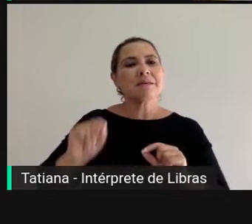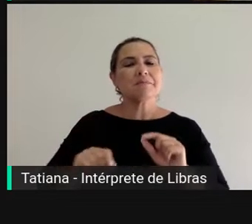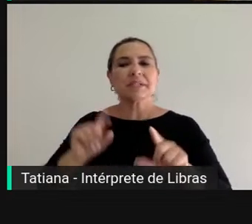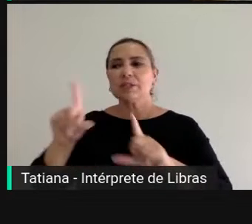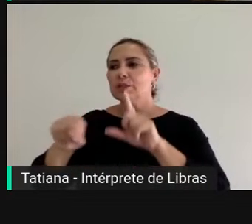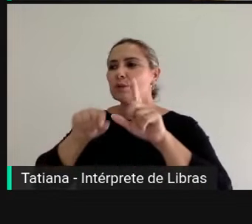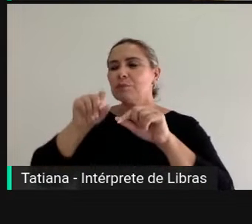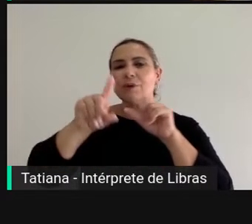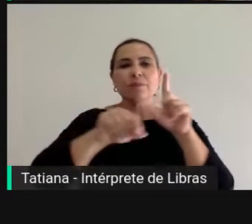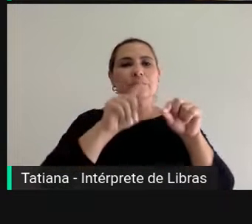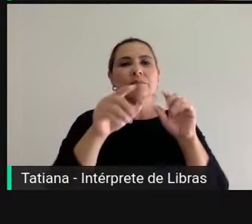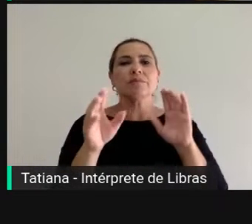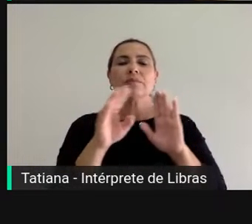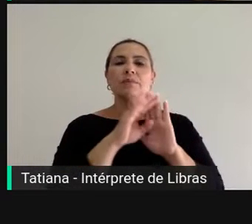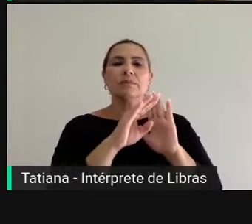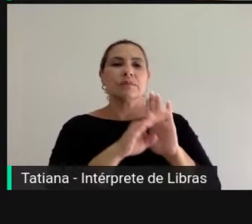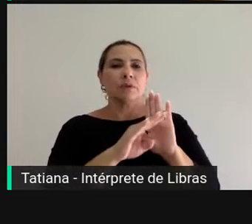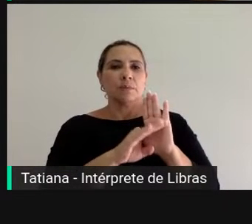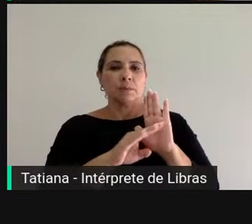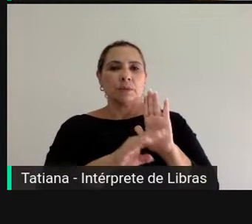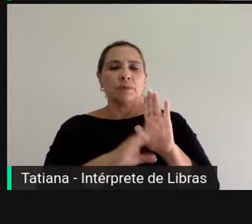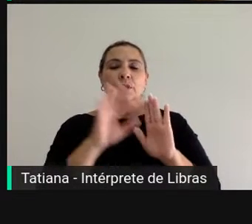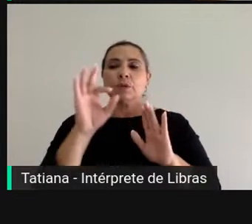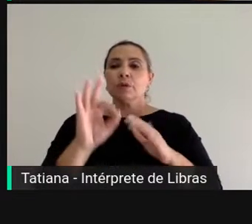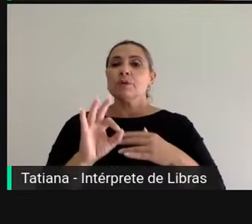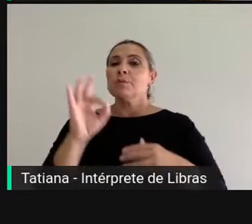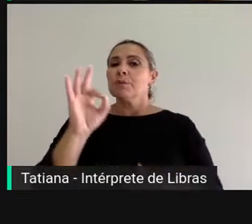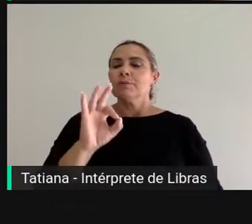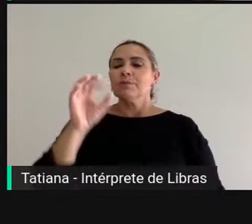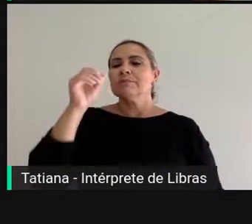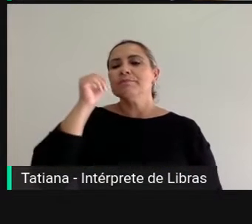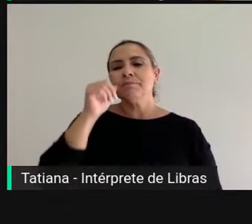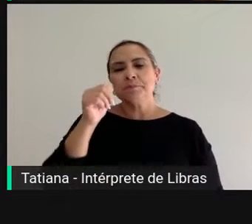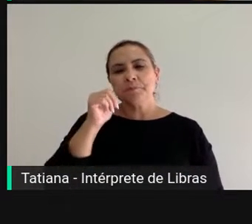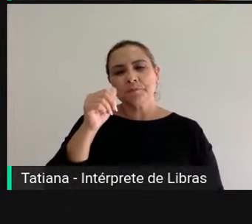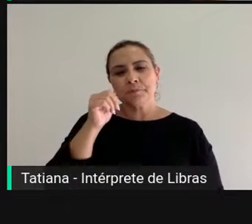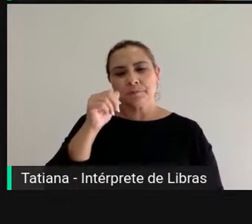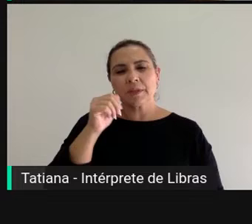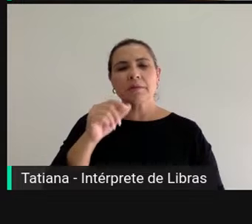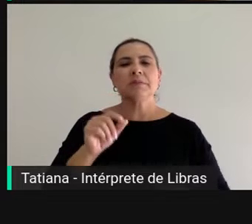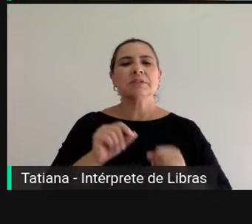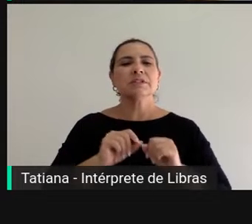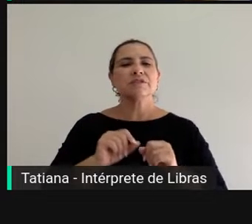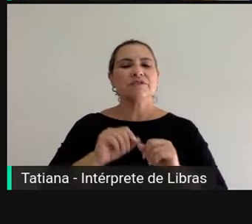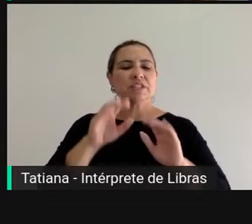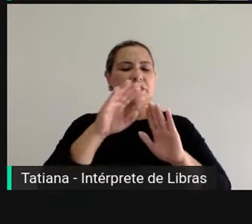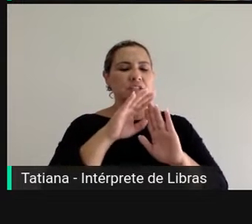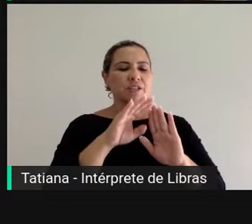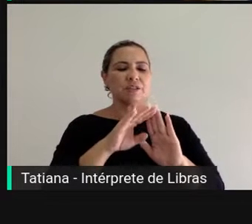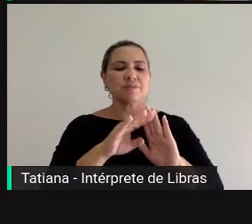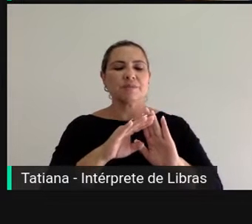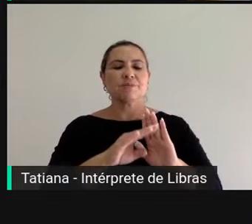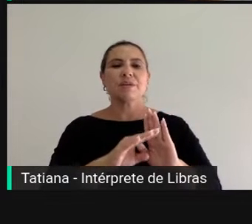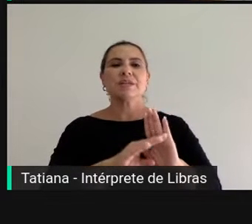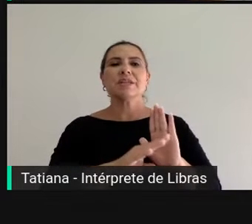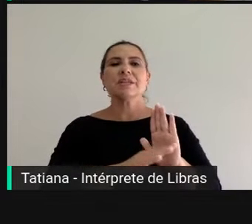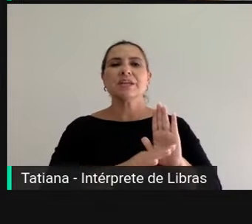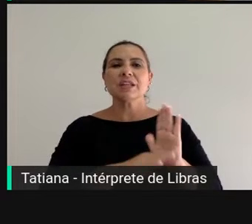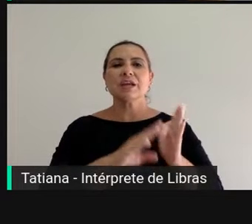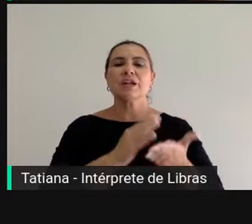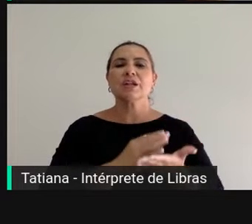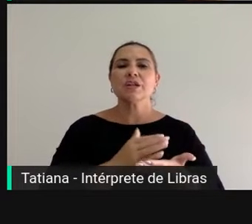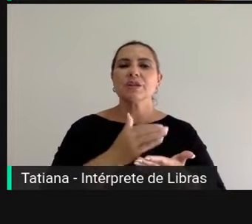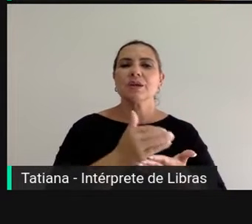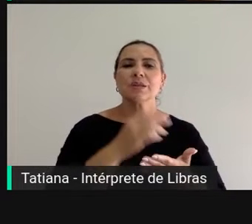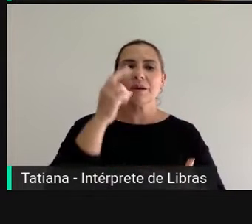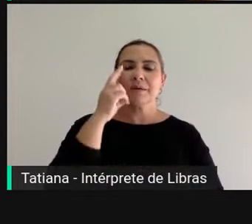país, colocou proporcionalidade de mulheres e, né, fez esse ranqueamento. Então, a partir desse momento, eu olho, por